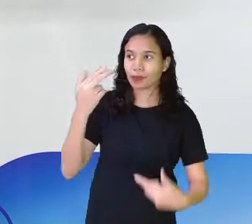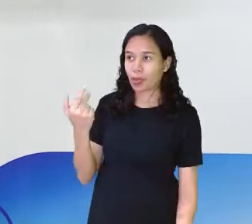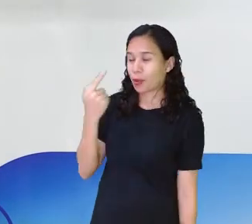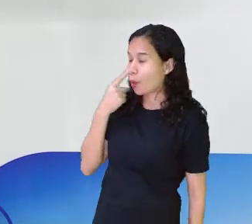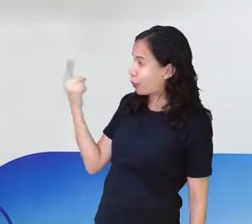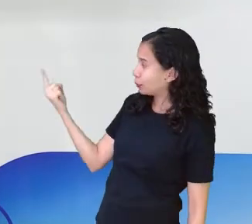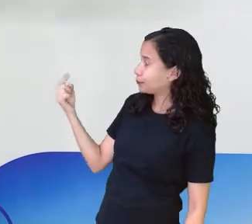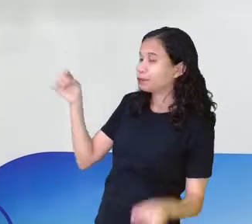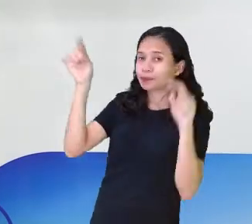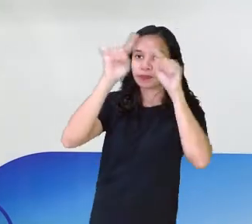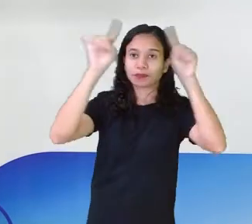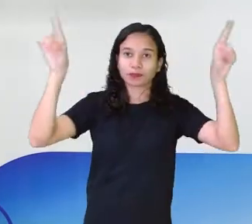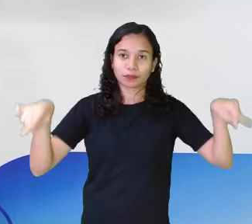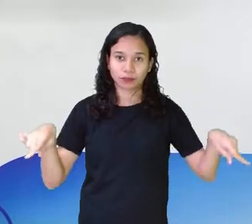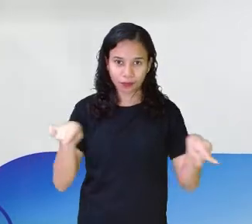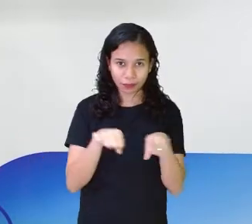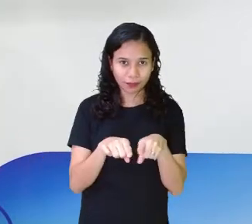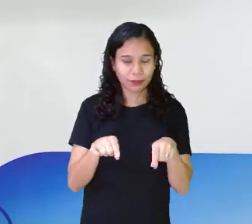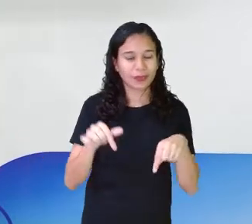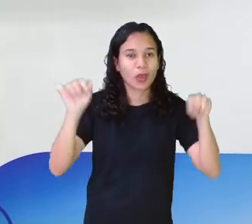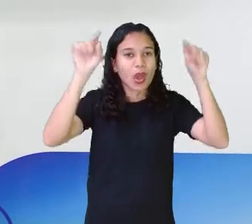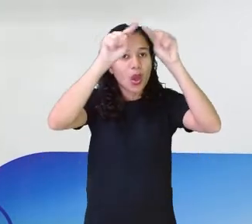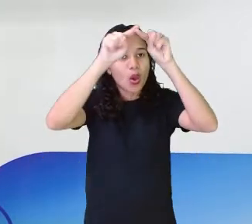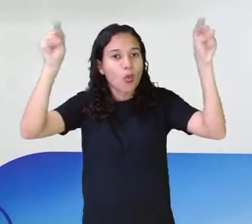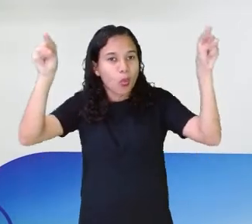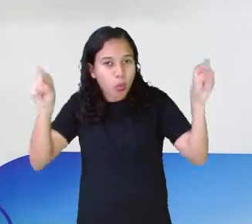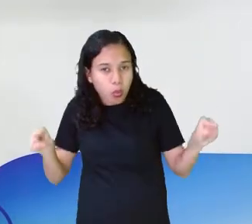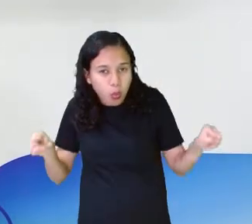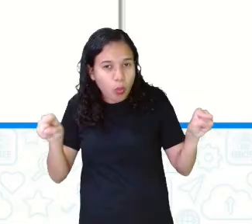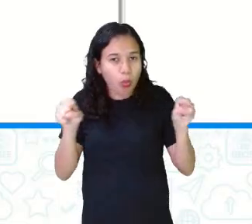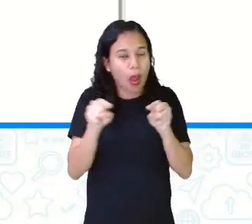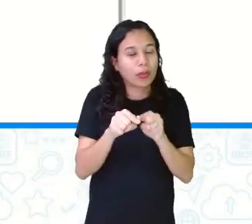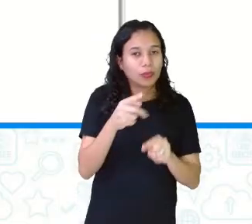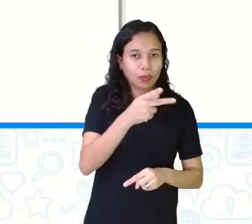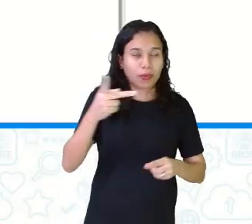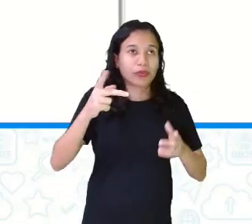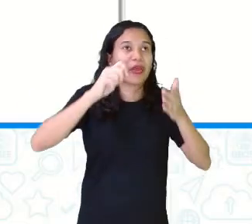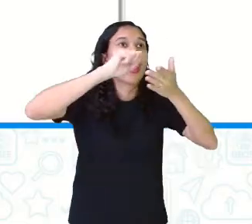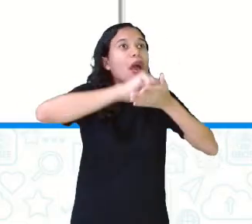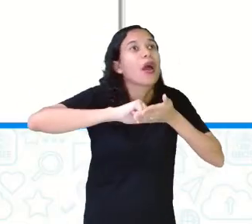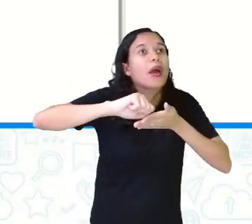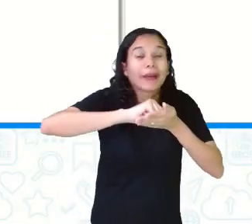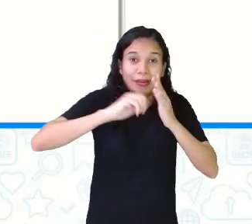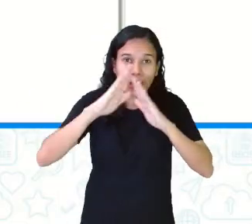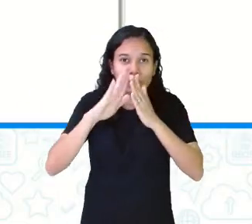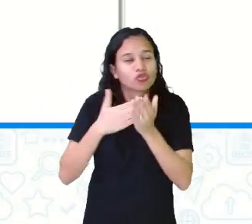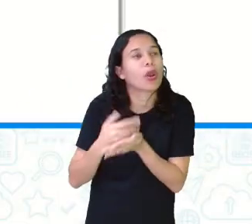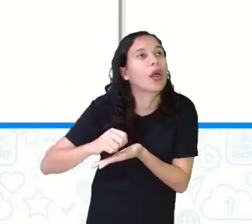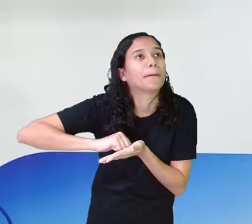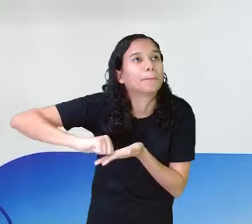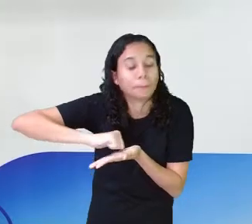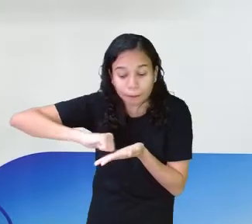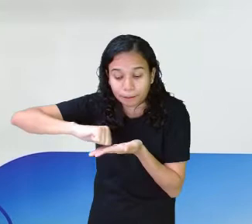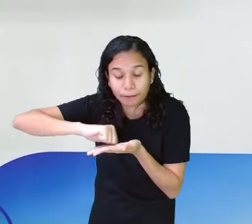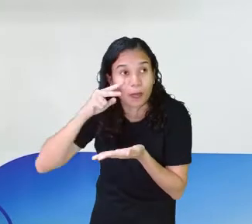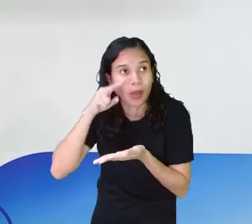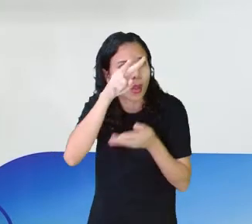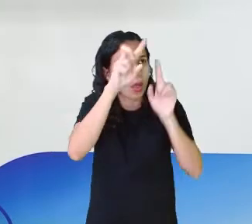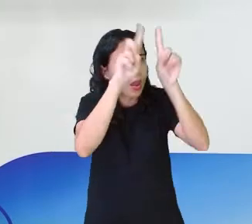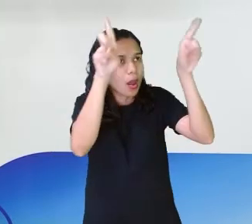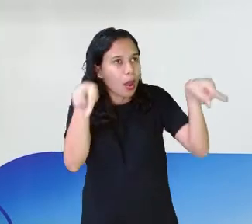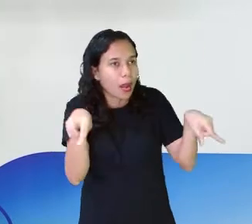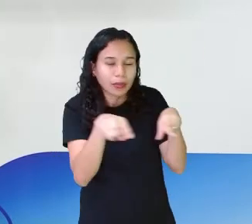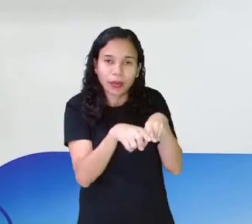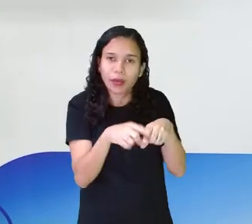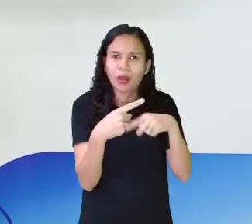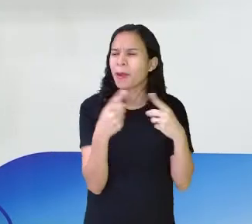o formato deste quadro. O quadro que vocês copiam, né, as atividades é um retângulo.